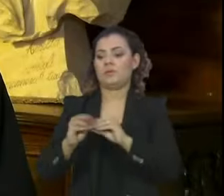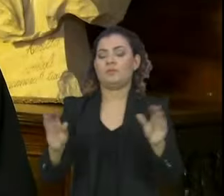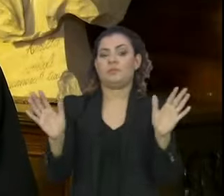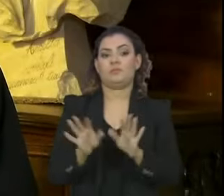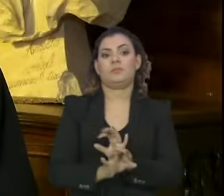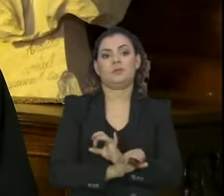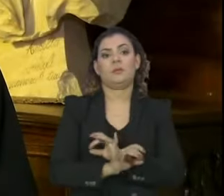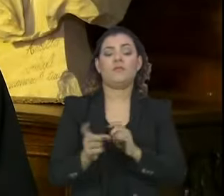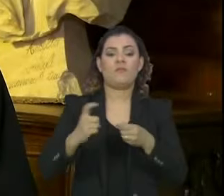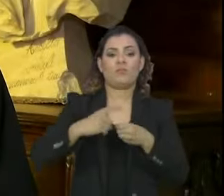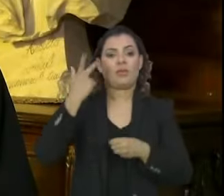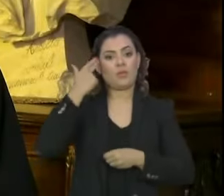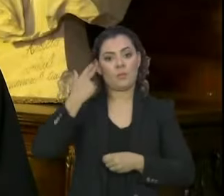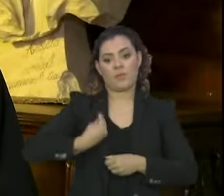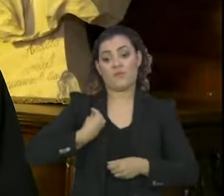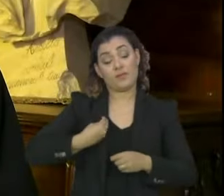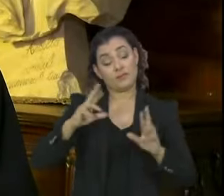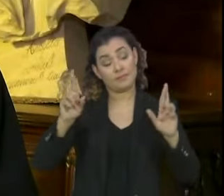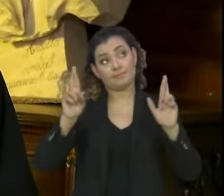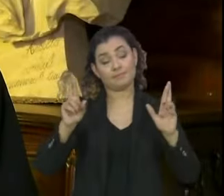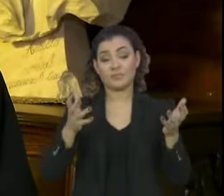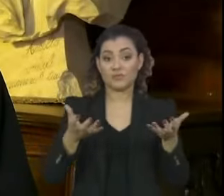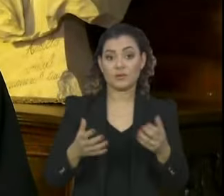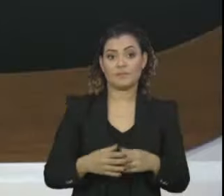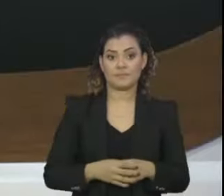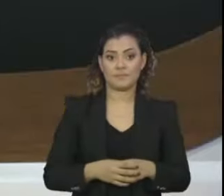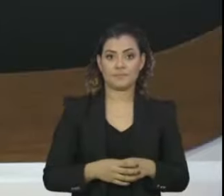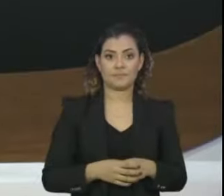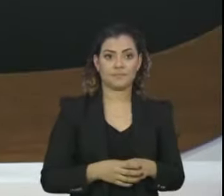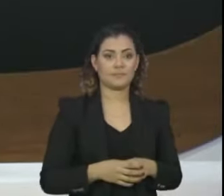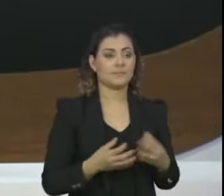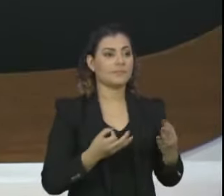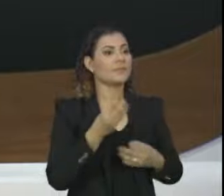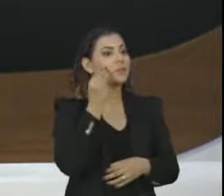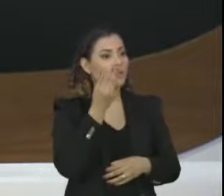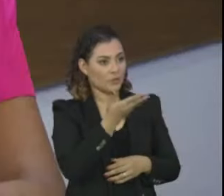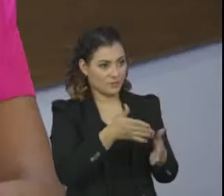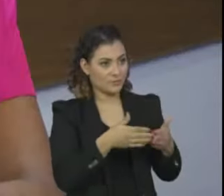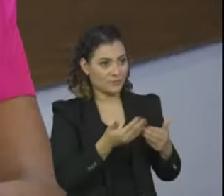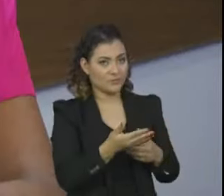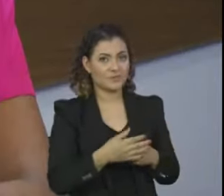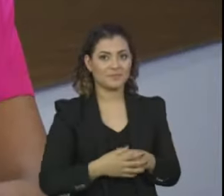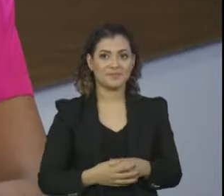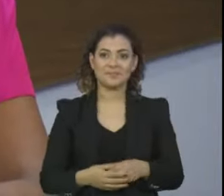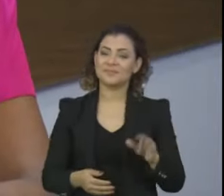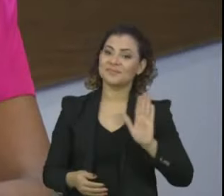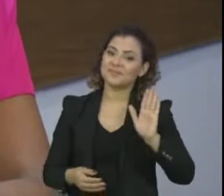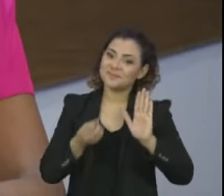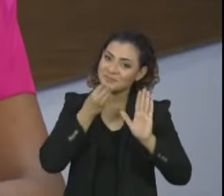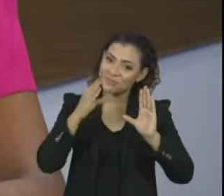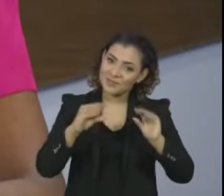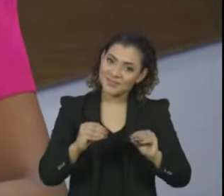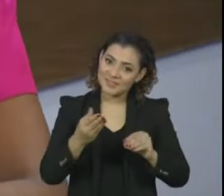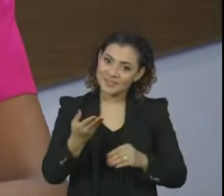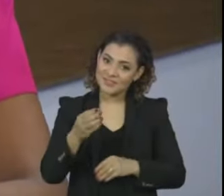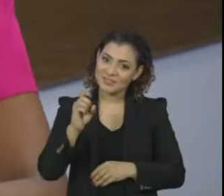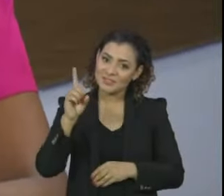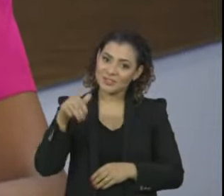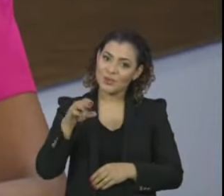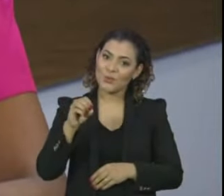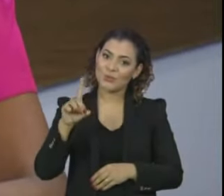mais normal na nossa vida é perfeito o Joyce por favor Boa noite donde